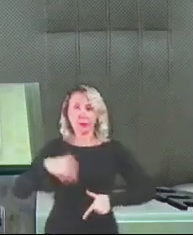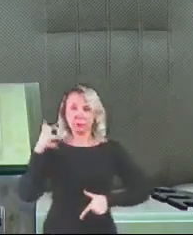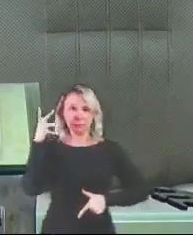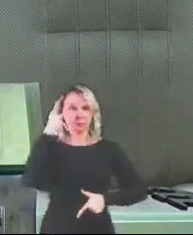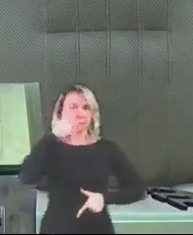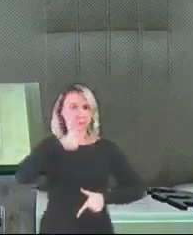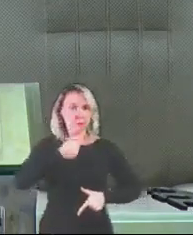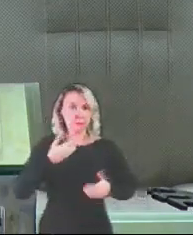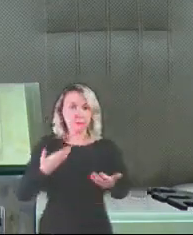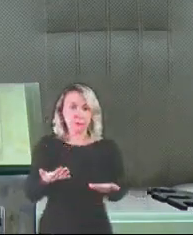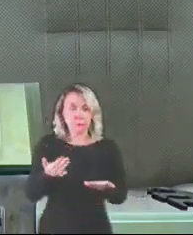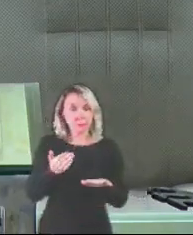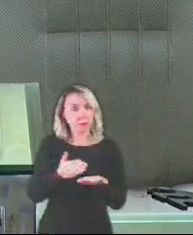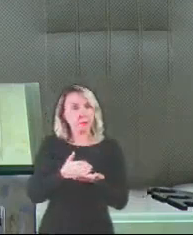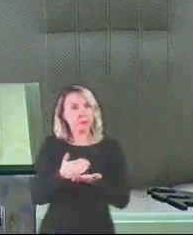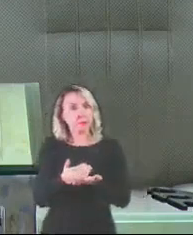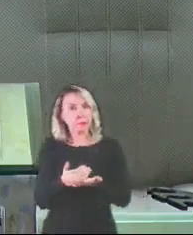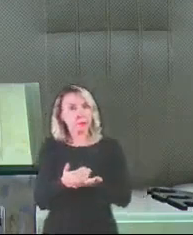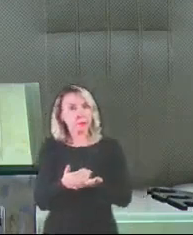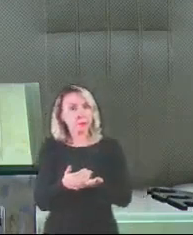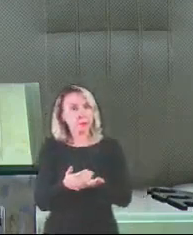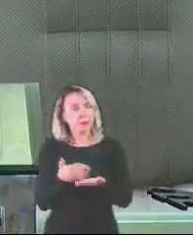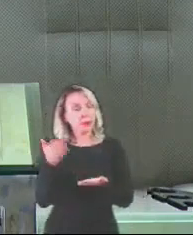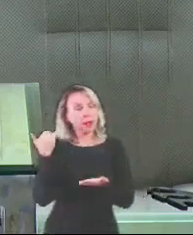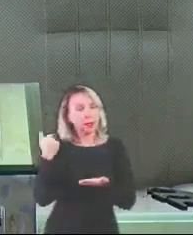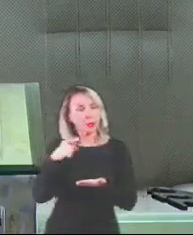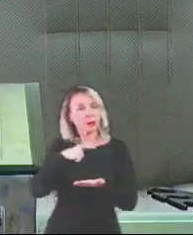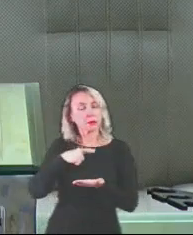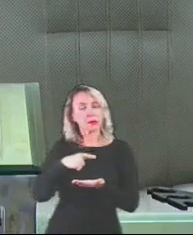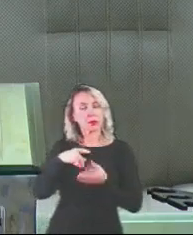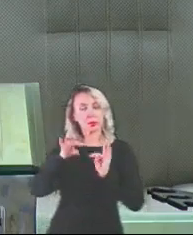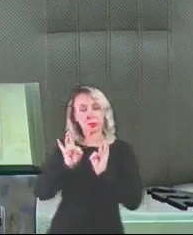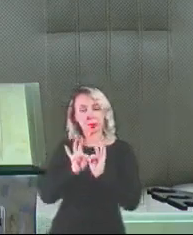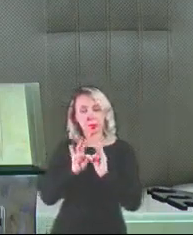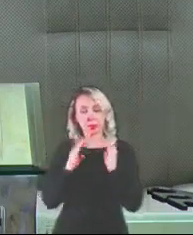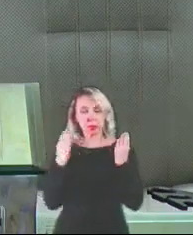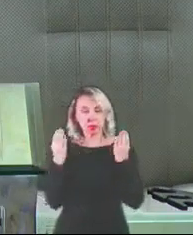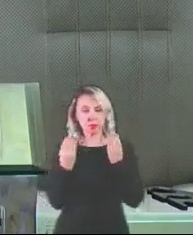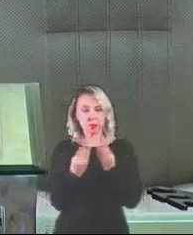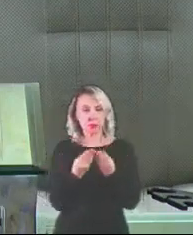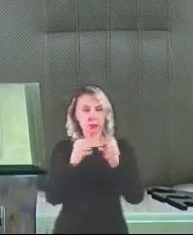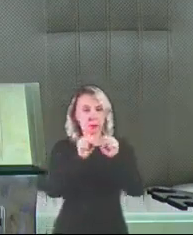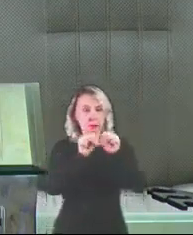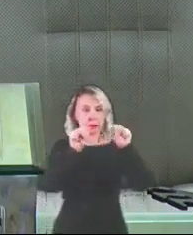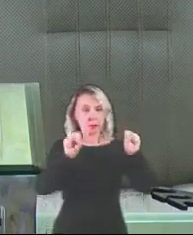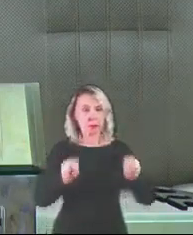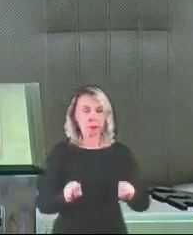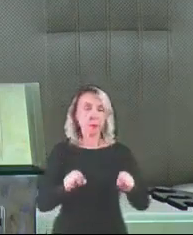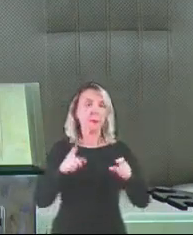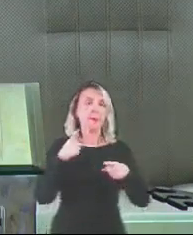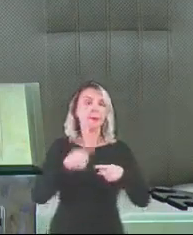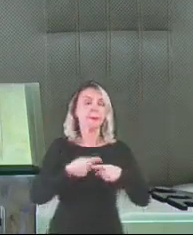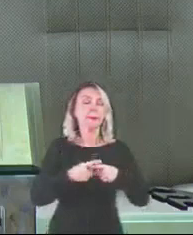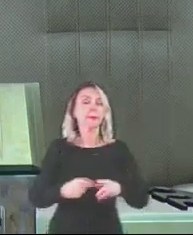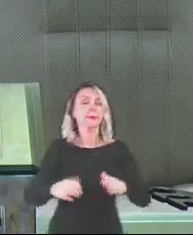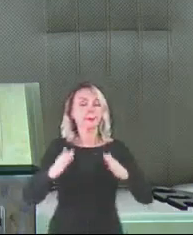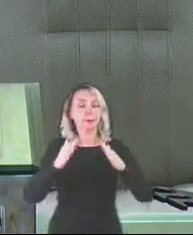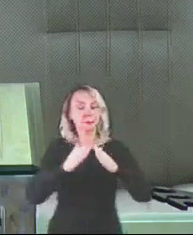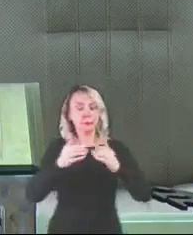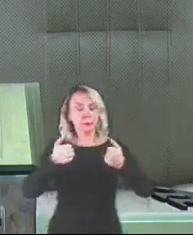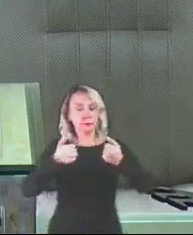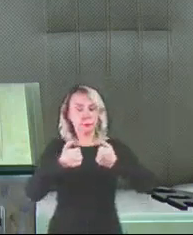A princípio eram tribos, o sistema tribal que estava, o tabernáculo estava no